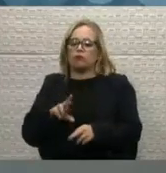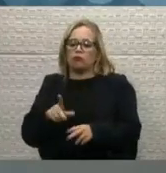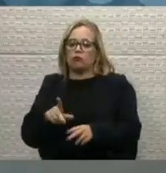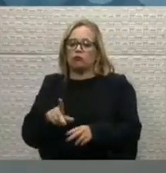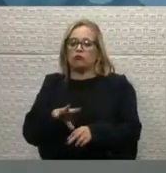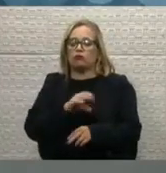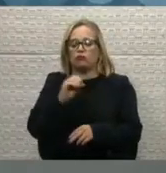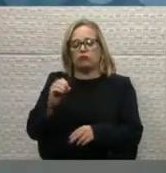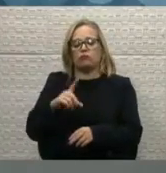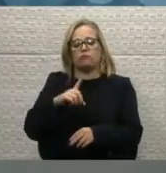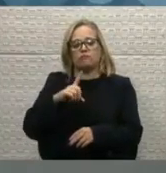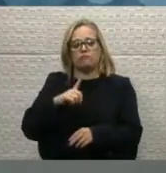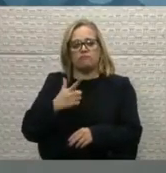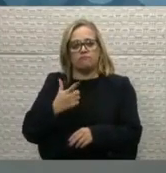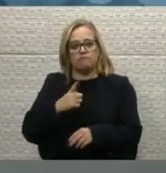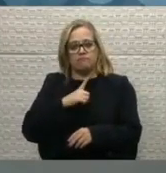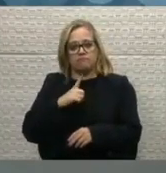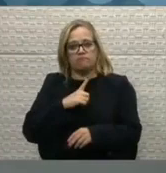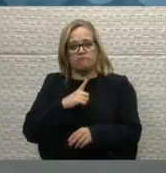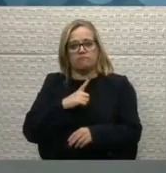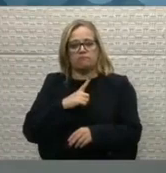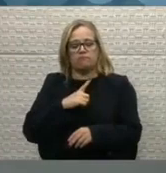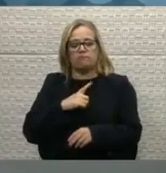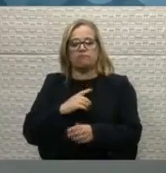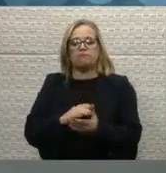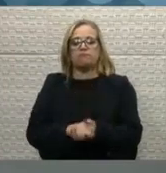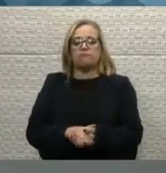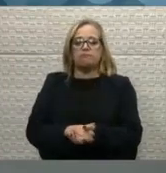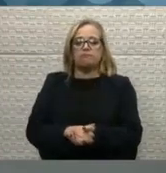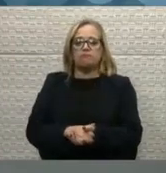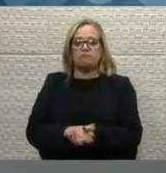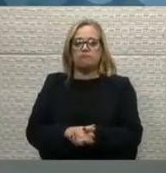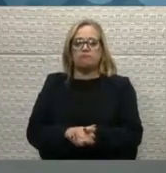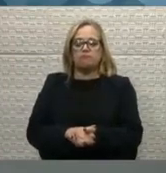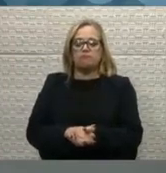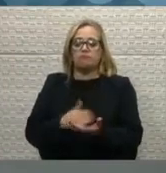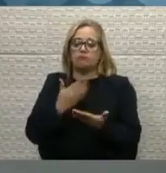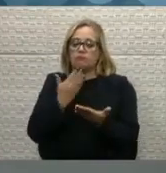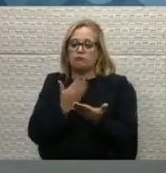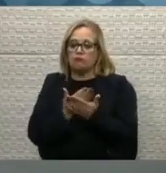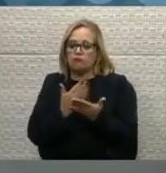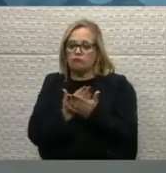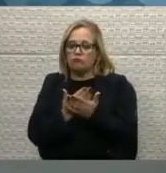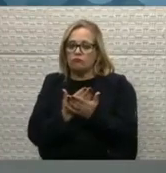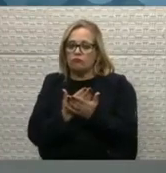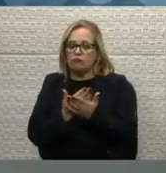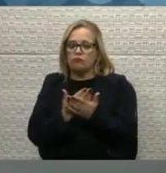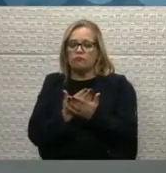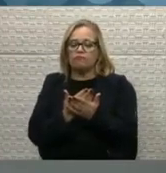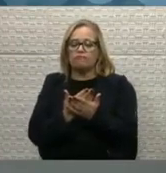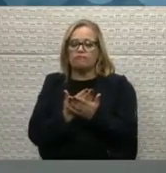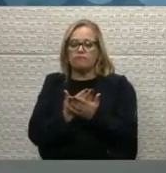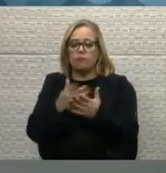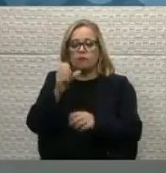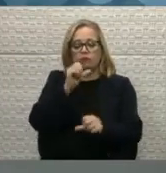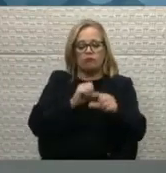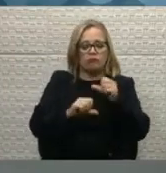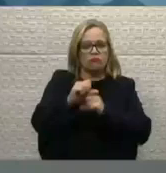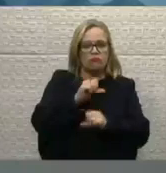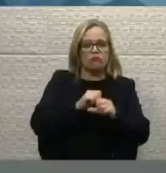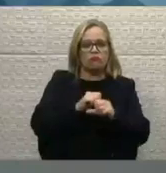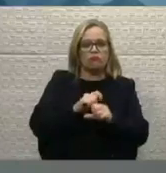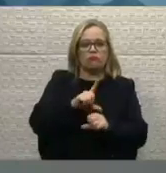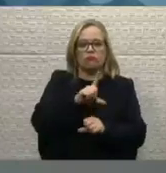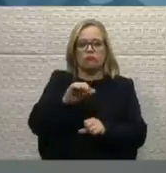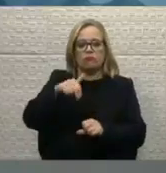zero, para que exista esse autovetor. Então, nós vimos o procedimento quando eu estudo a transformação linear